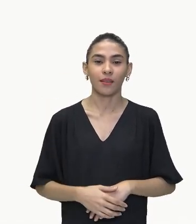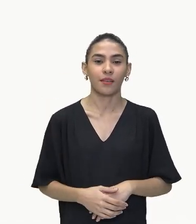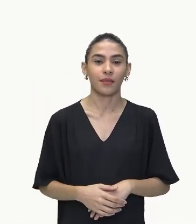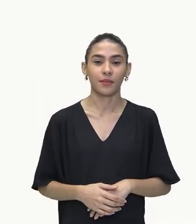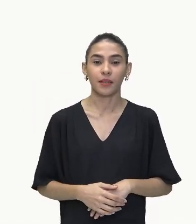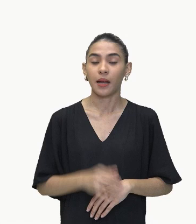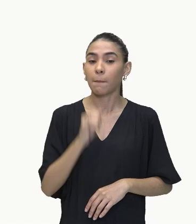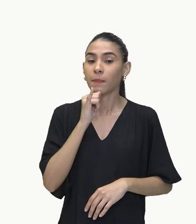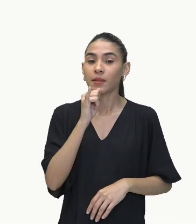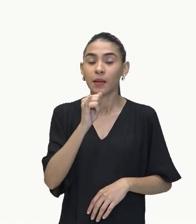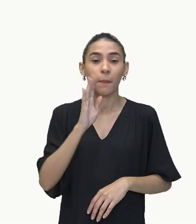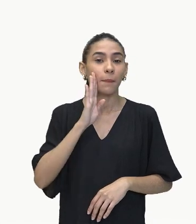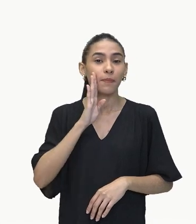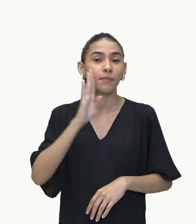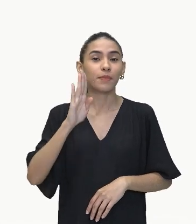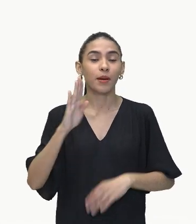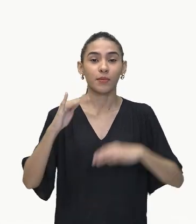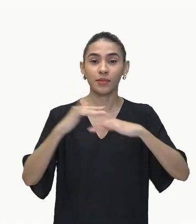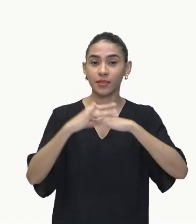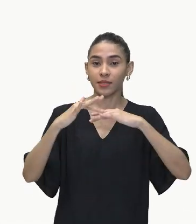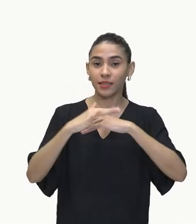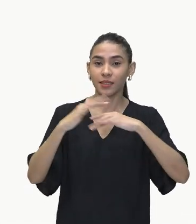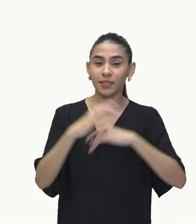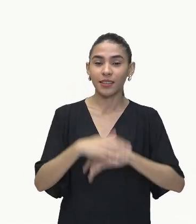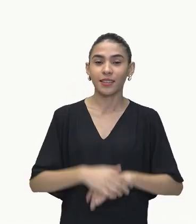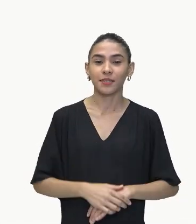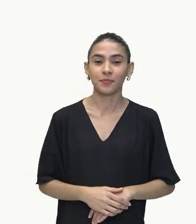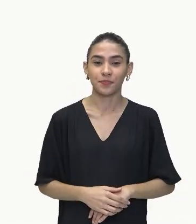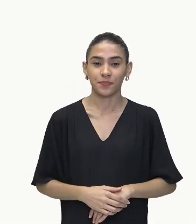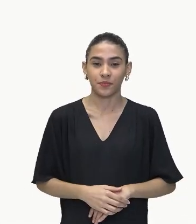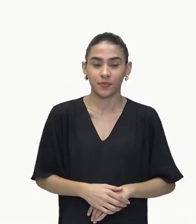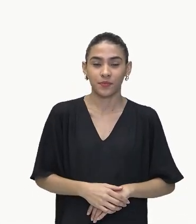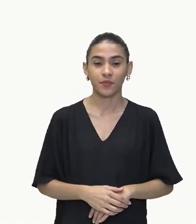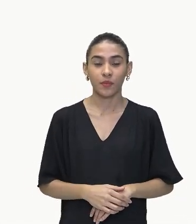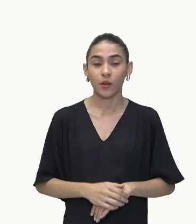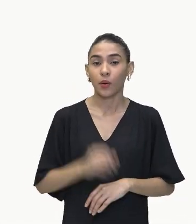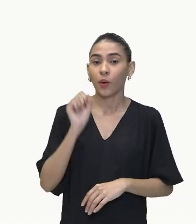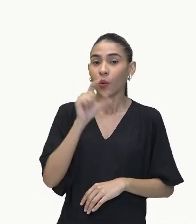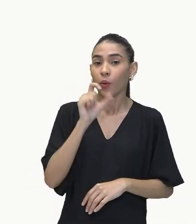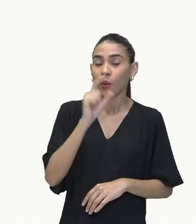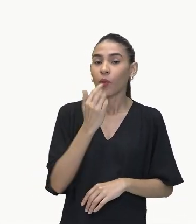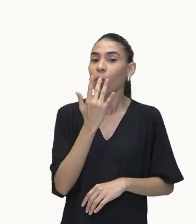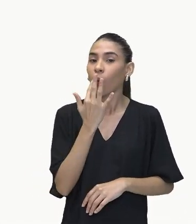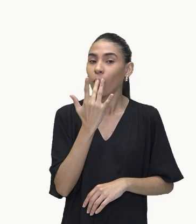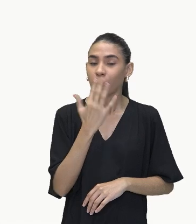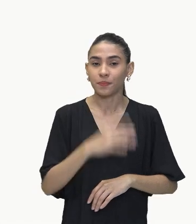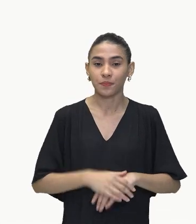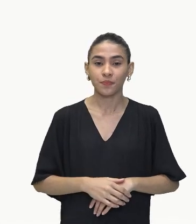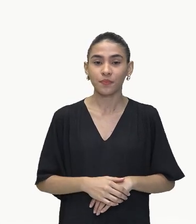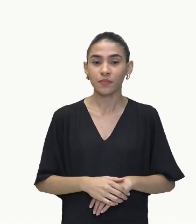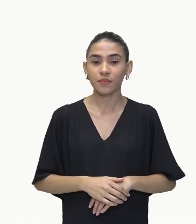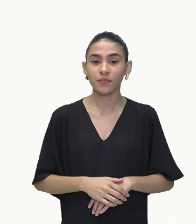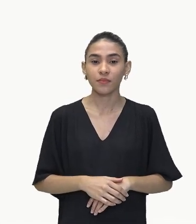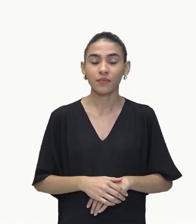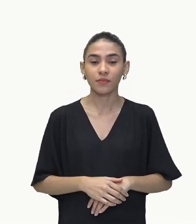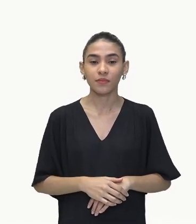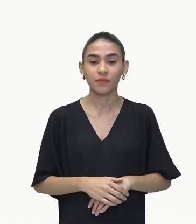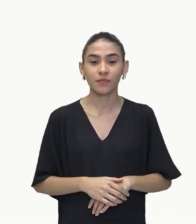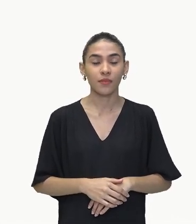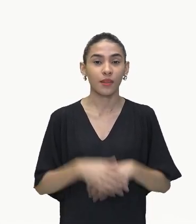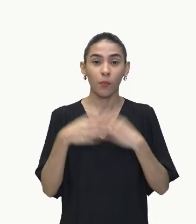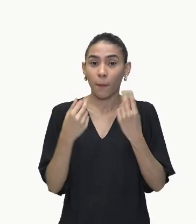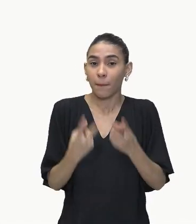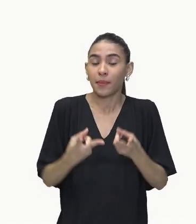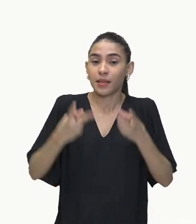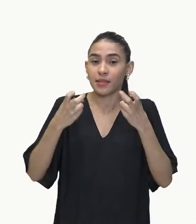centro da cidade, não é isso? Esses pontos coloridos e maiores, e observem que à medida